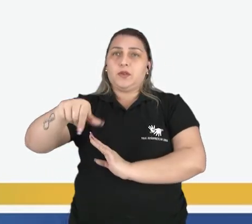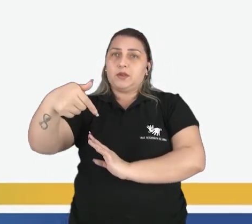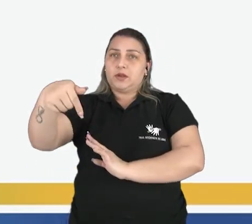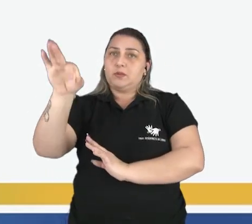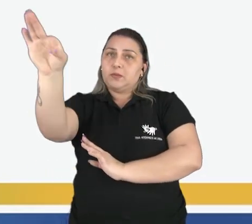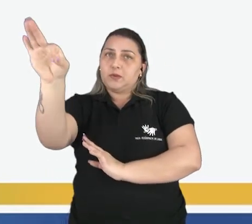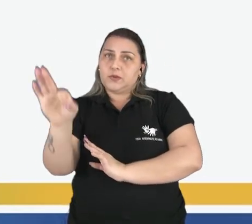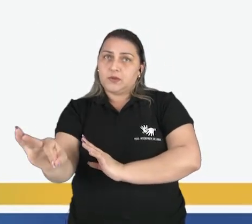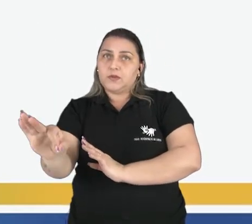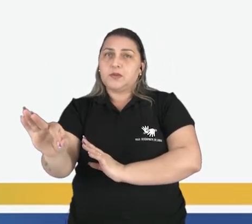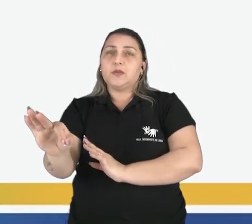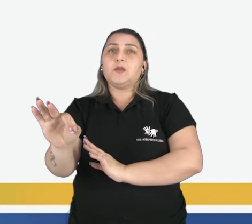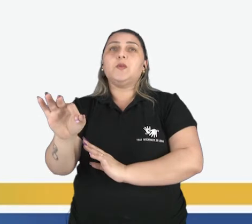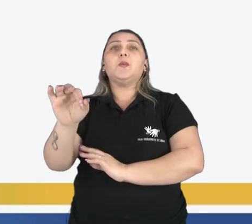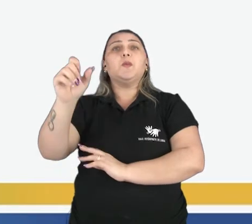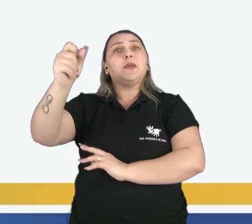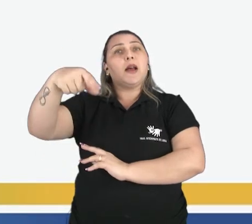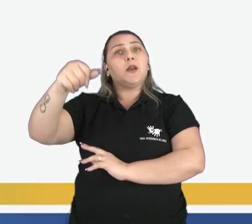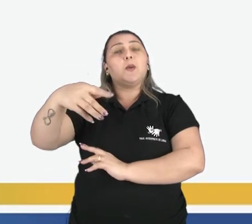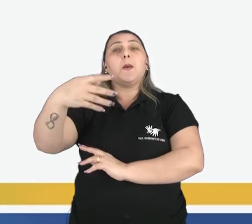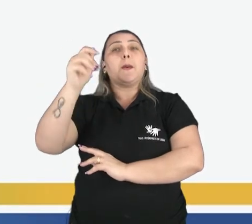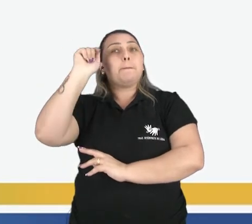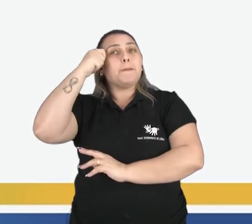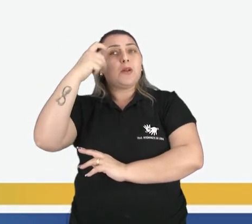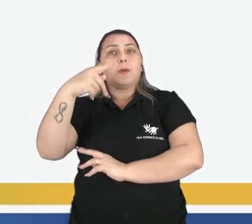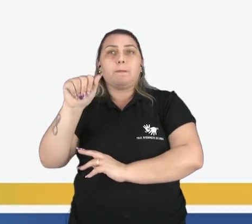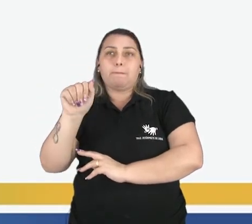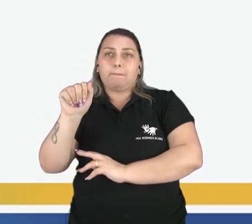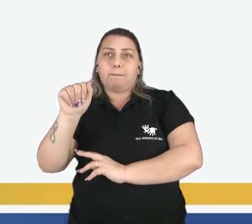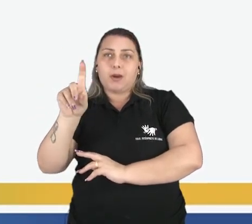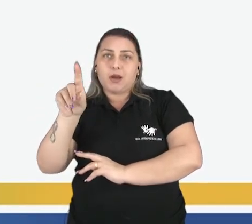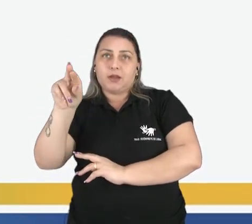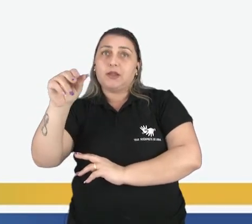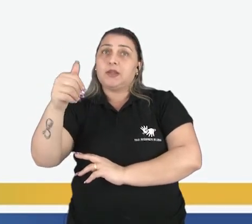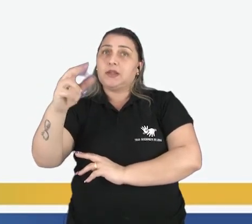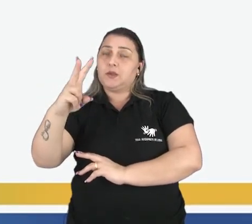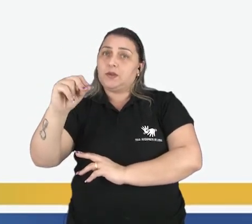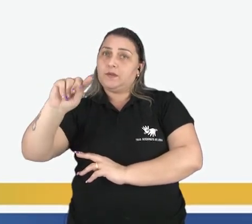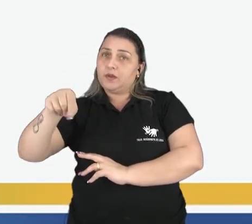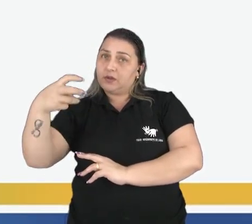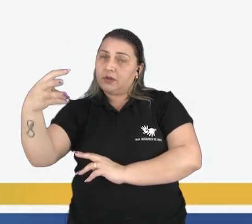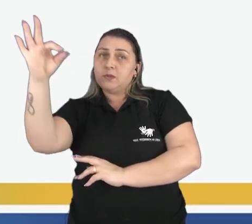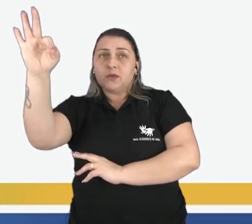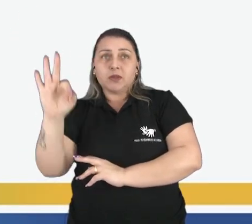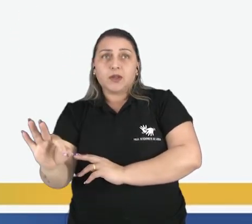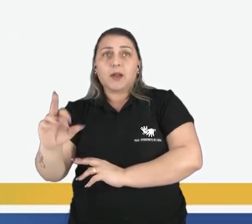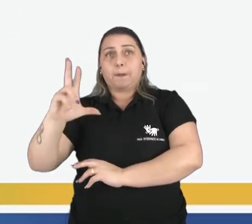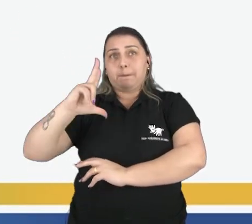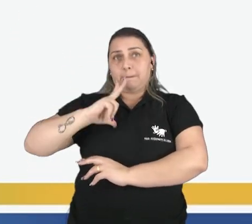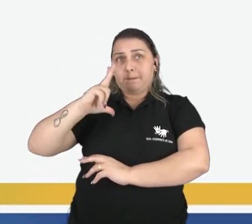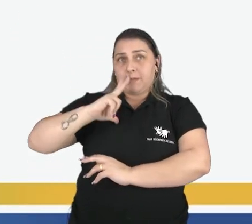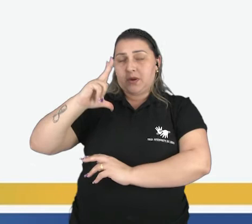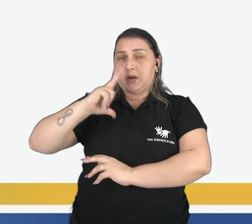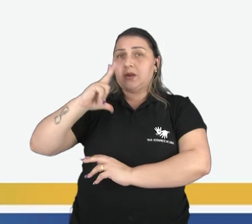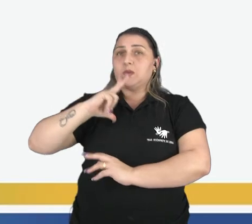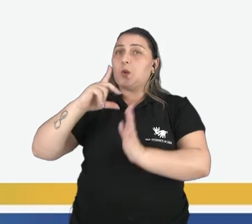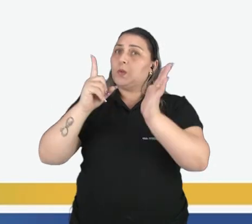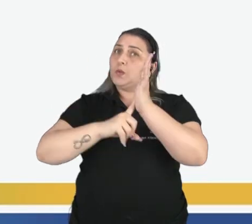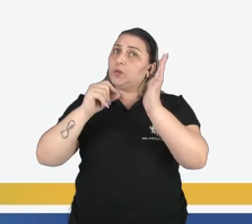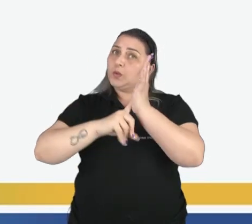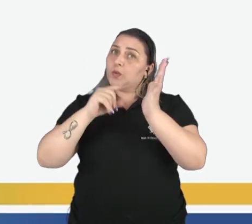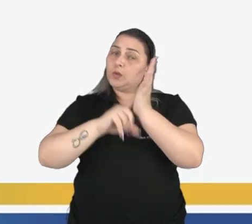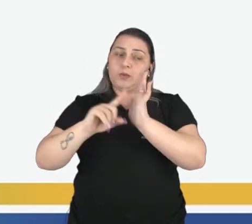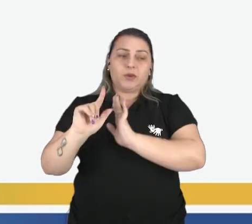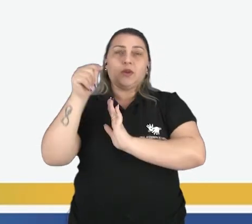49,7%. E os azuis, preto ou parda, 50,3%. Na rede privada, esse número de brancos